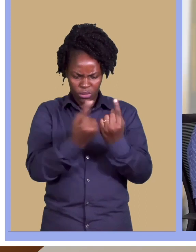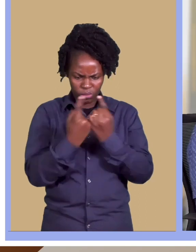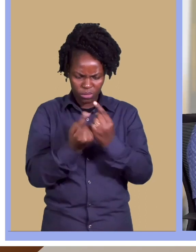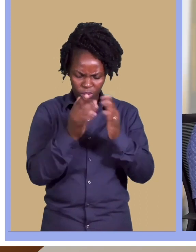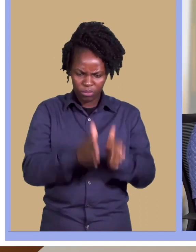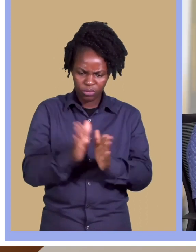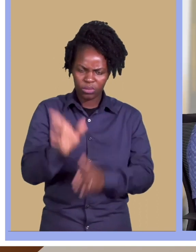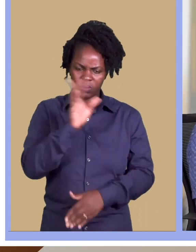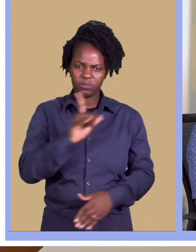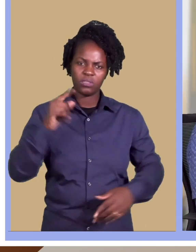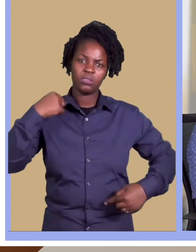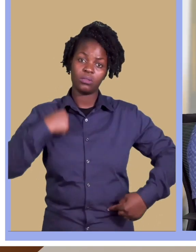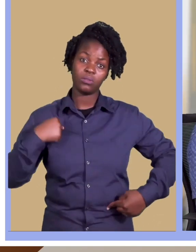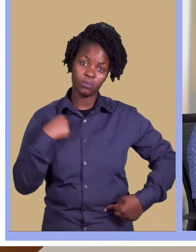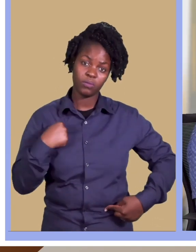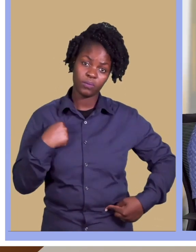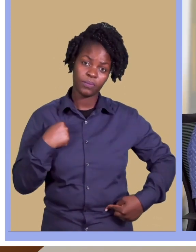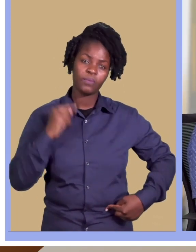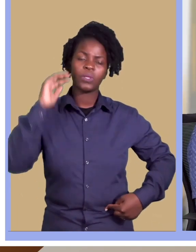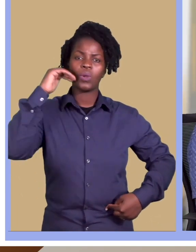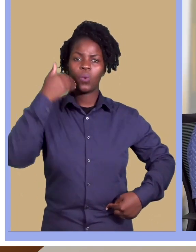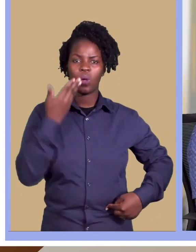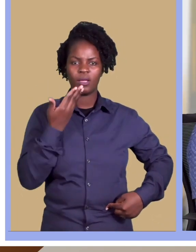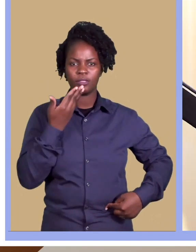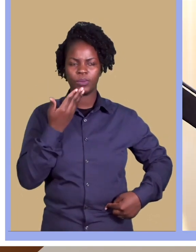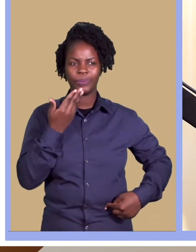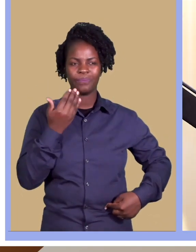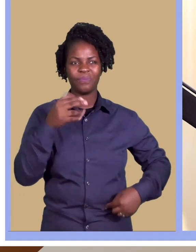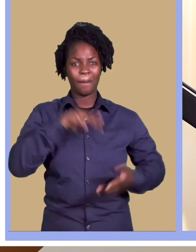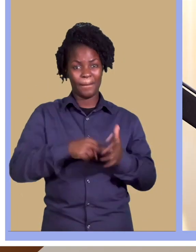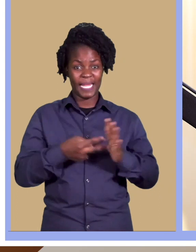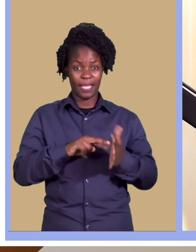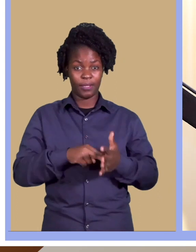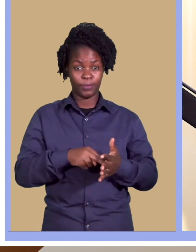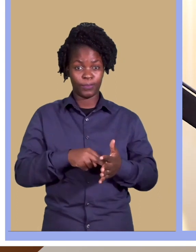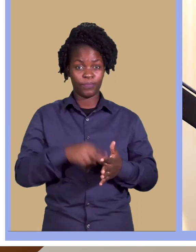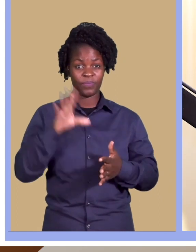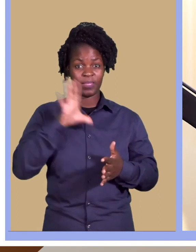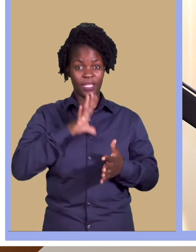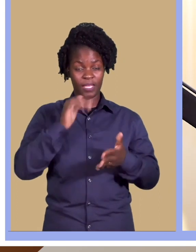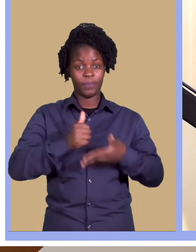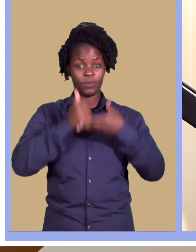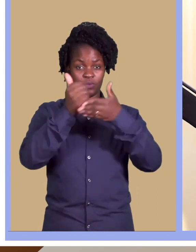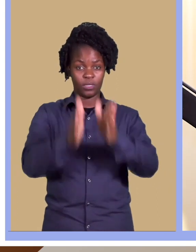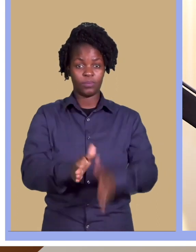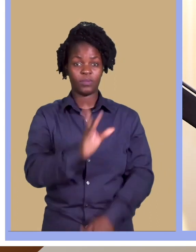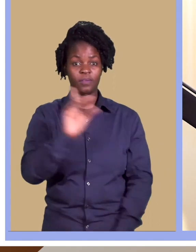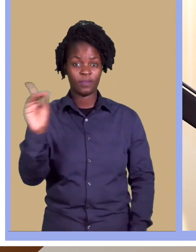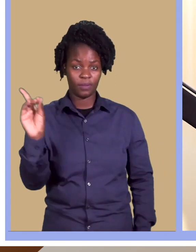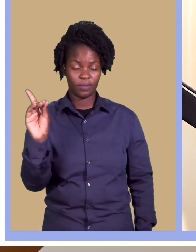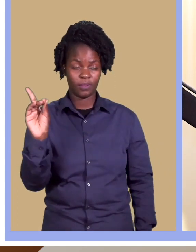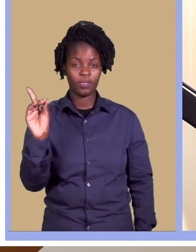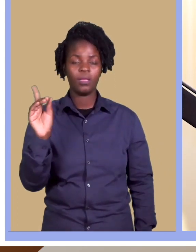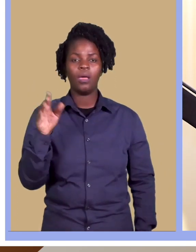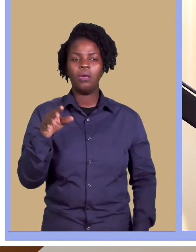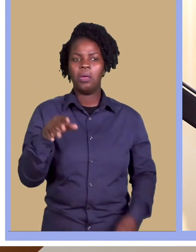de evacuação que são inclusivos para pessoas com deficiência, se tivermos atividades de resiliência a nível